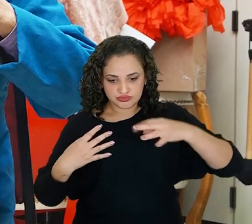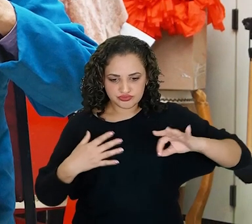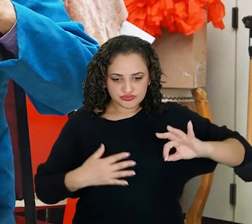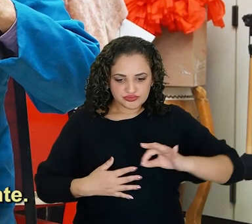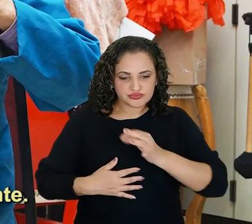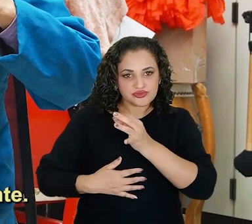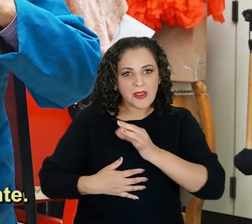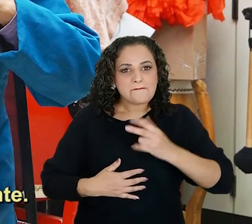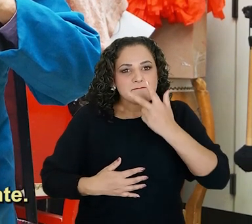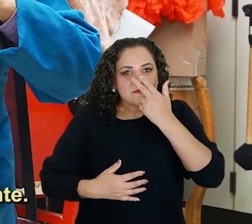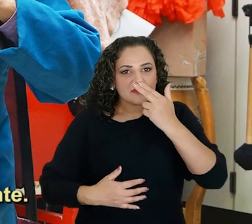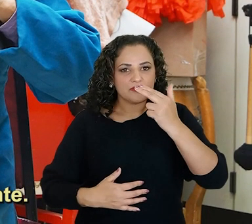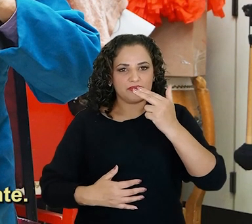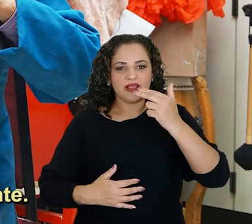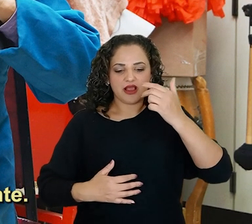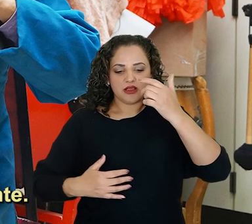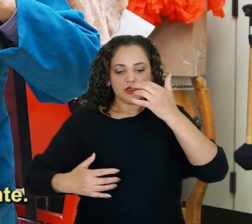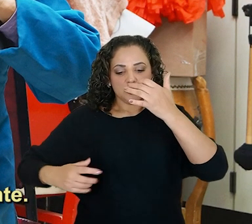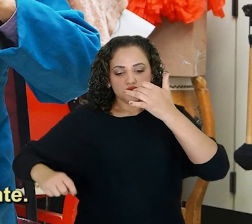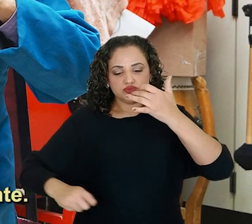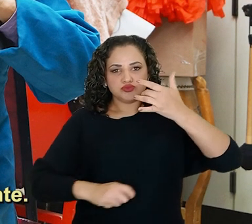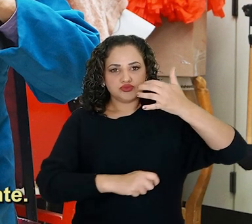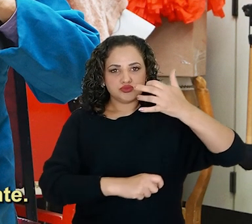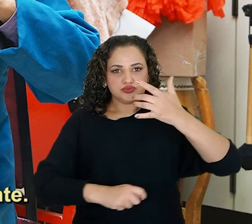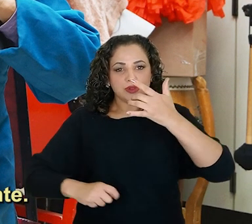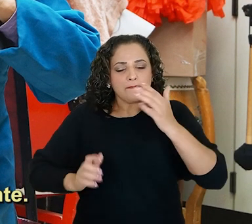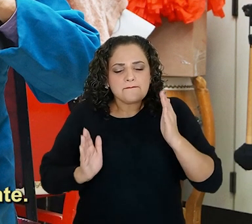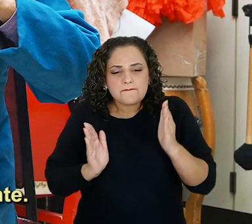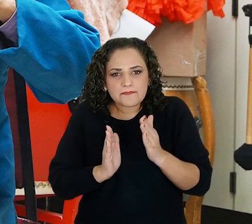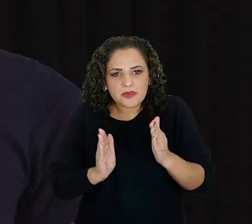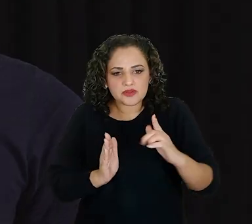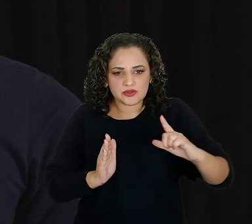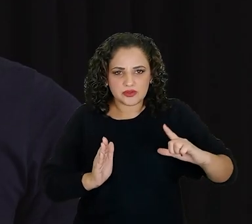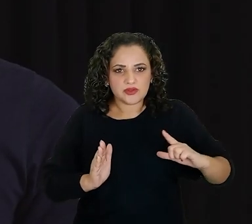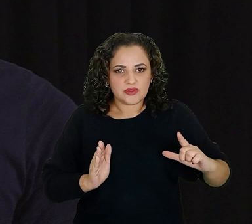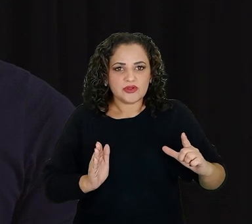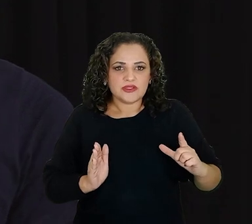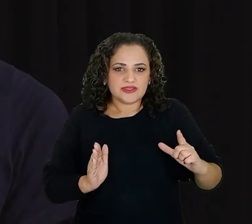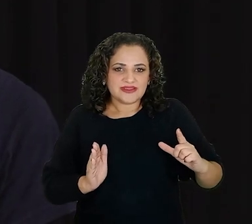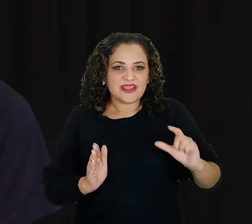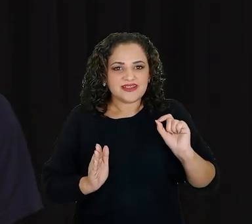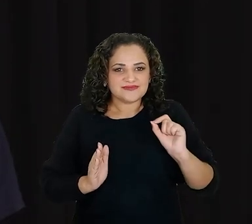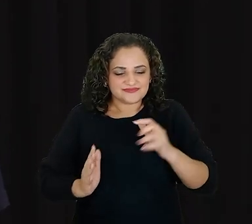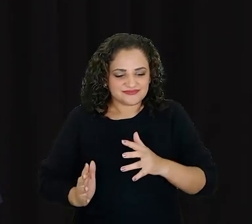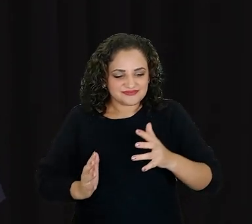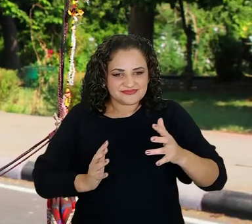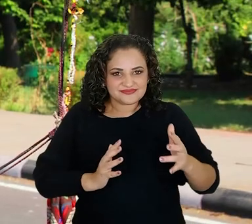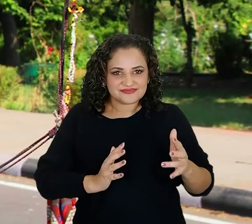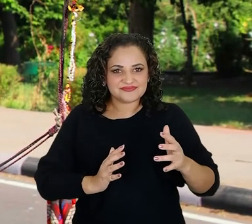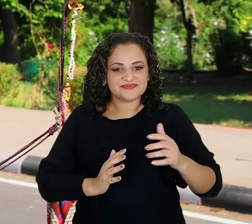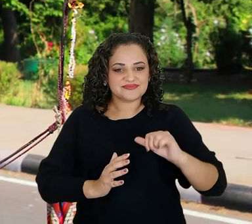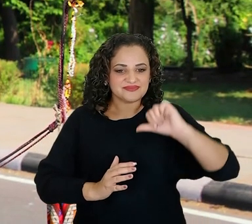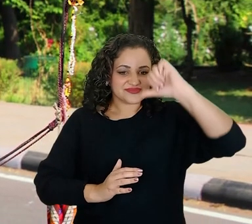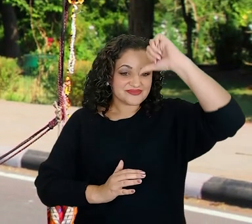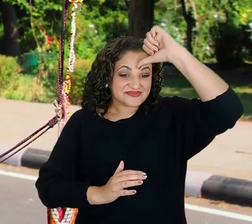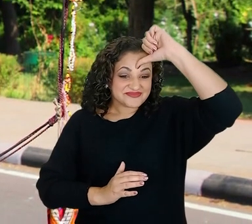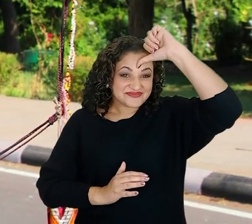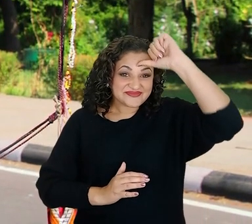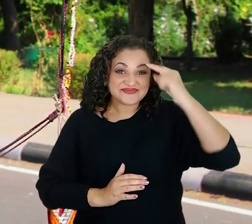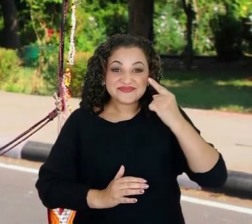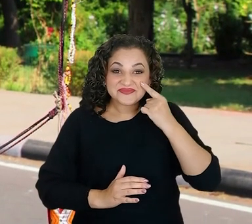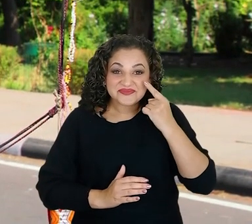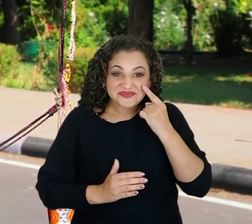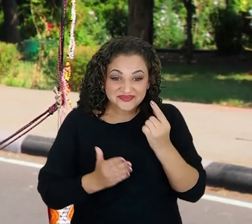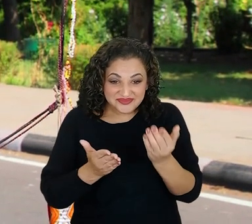um pouco violoncelo ele é menor tem uma caixa né e toca horizontalmente na Índia a gente encontra orava na rata